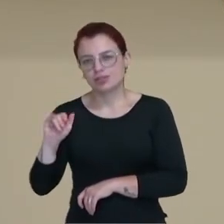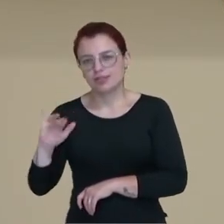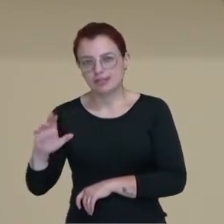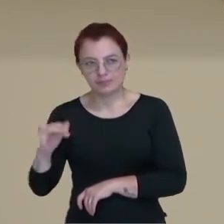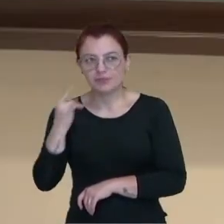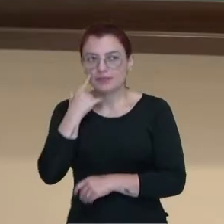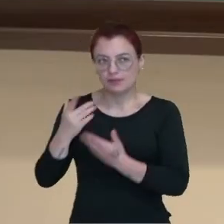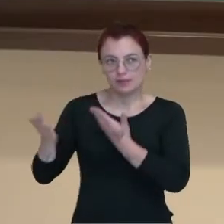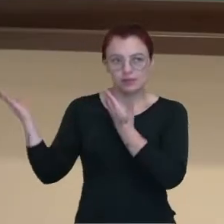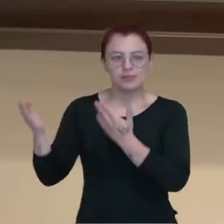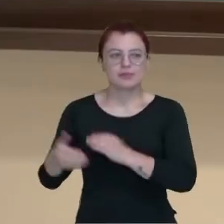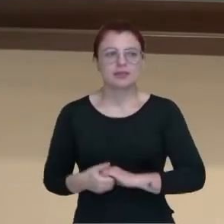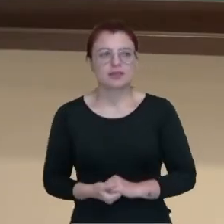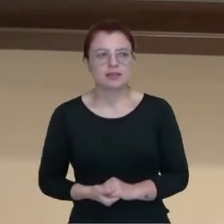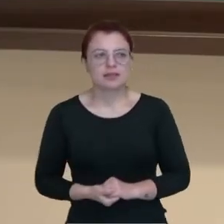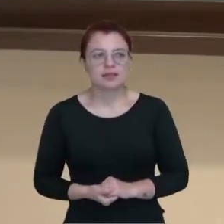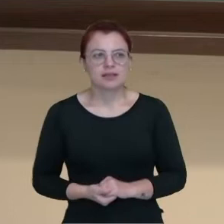comigo.